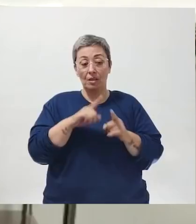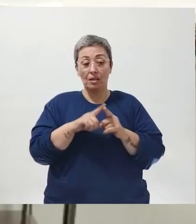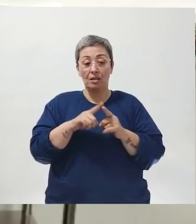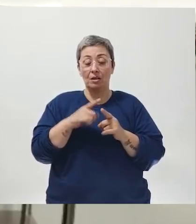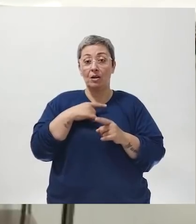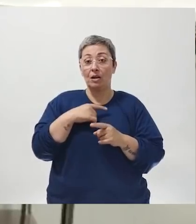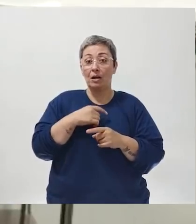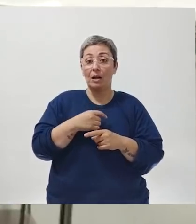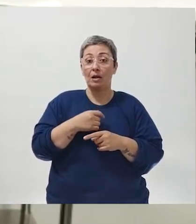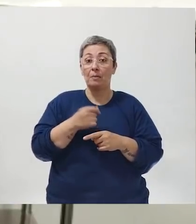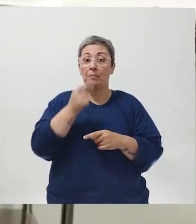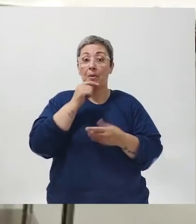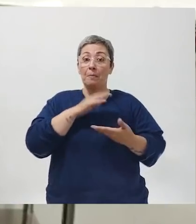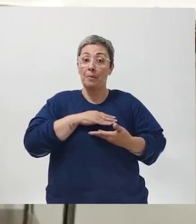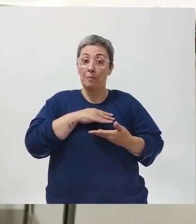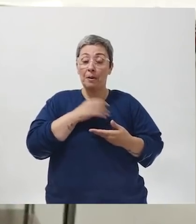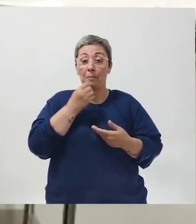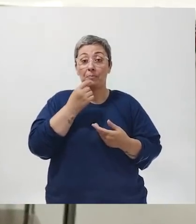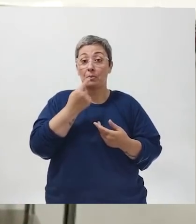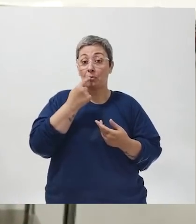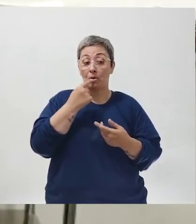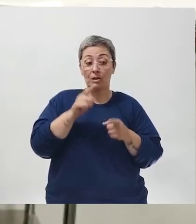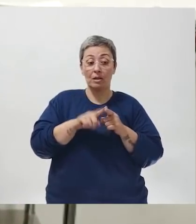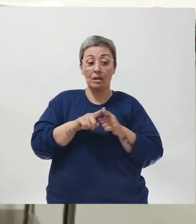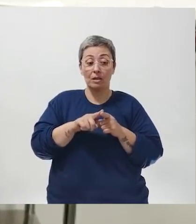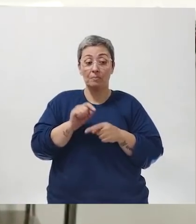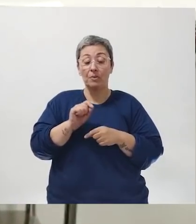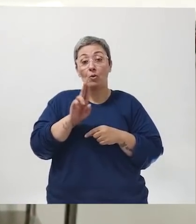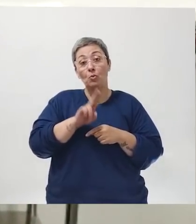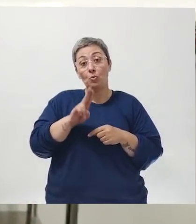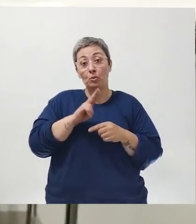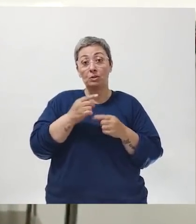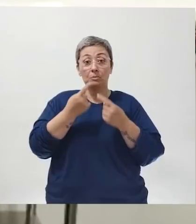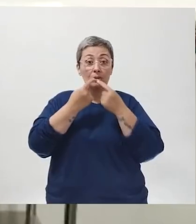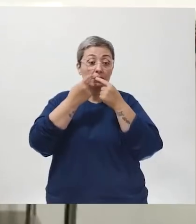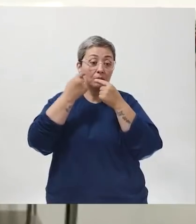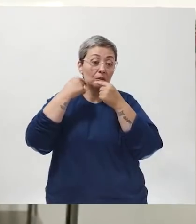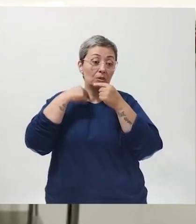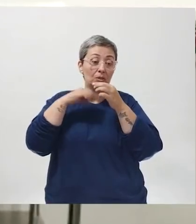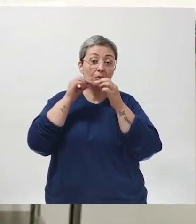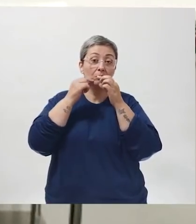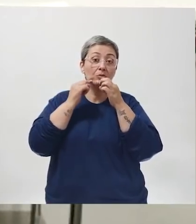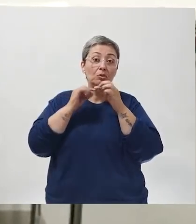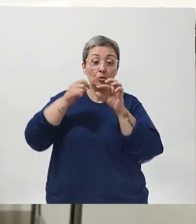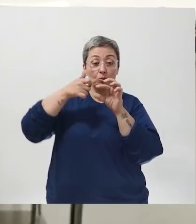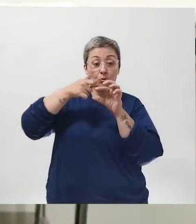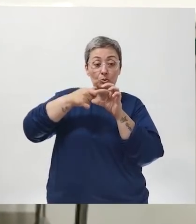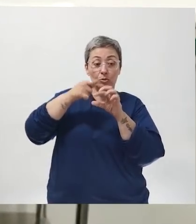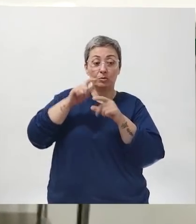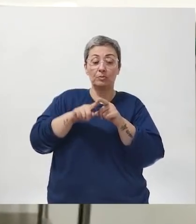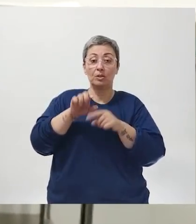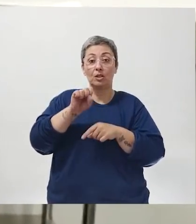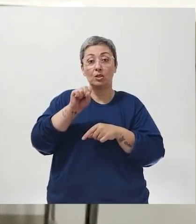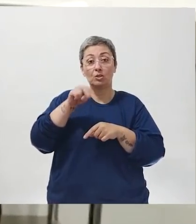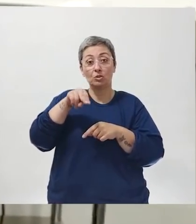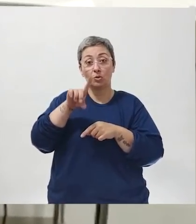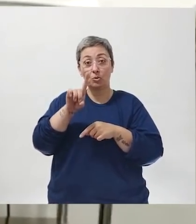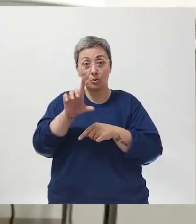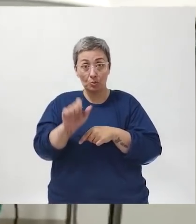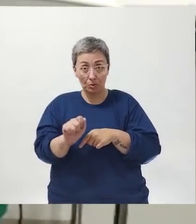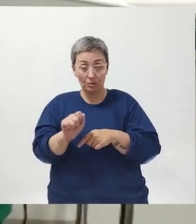boquinha, o pediatra também orienta a alimentação através dessa sondinha. Utiliza